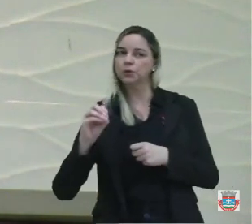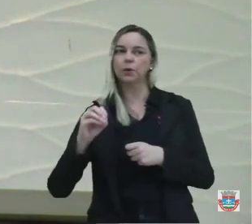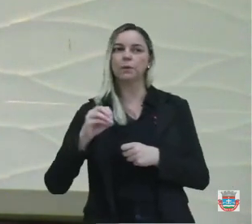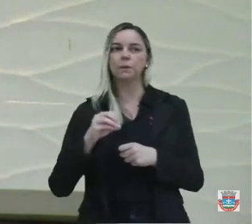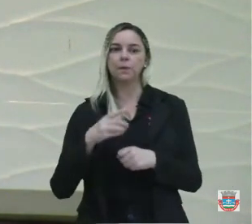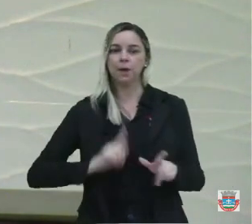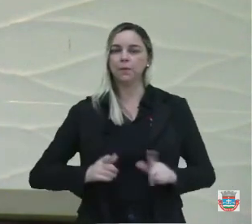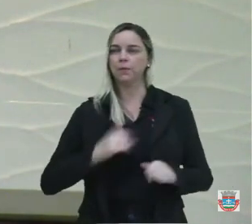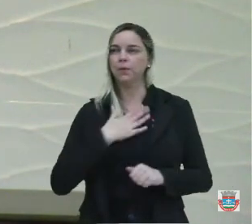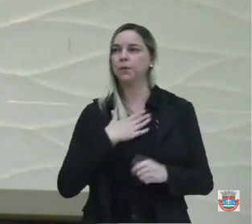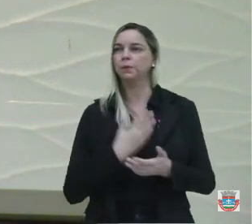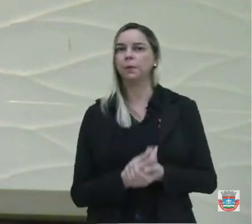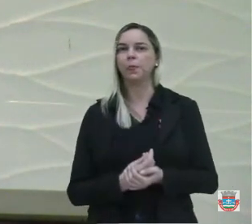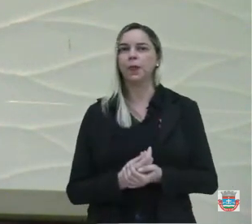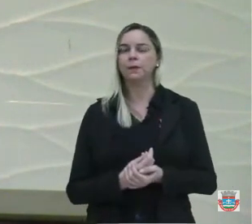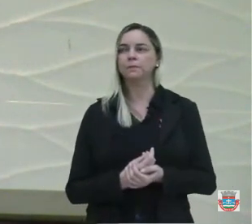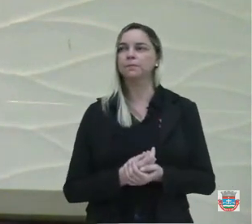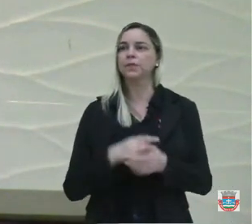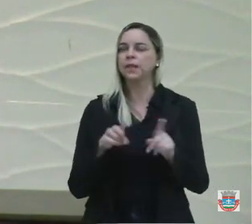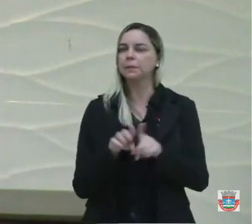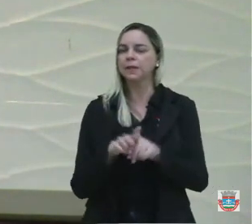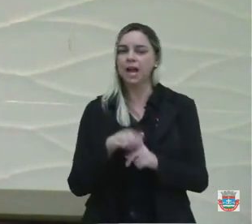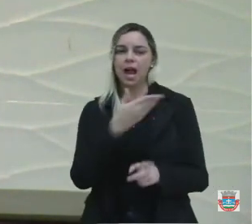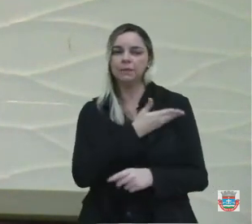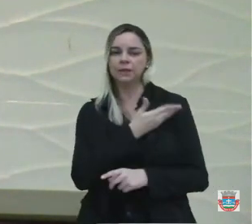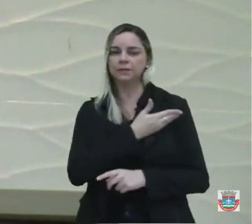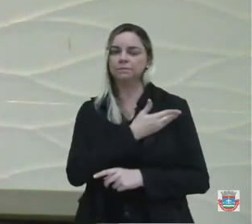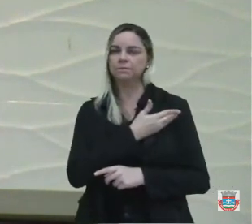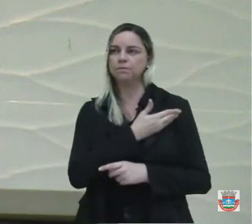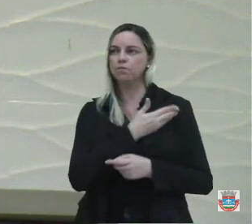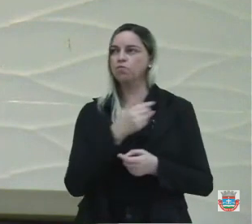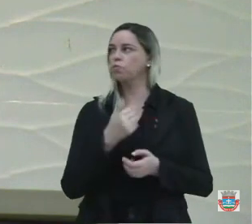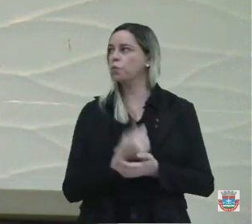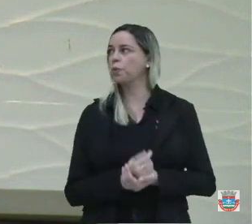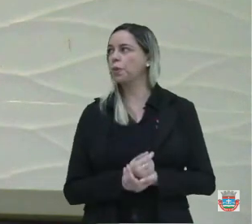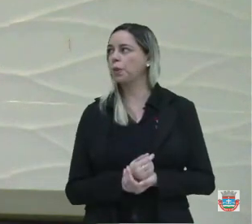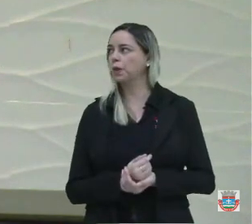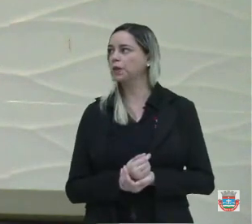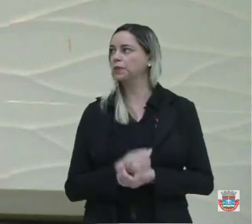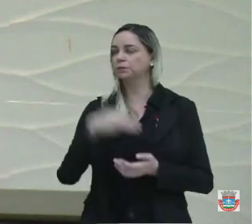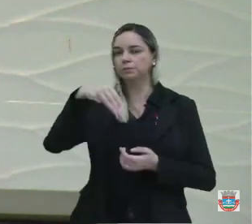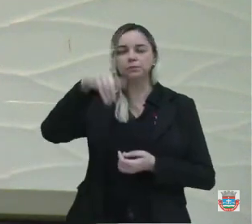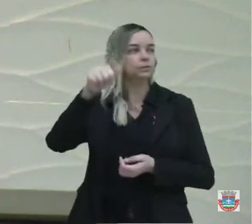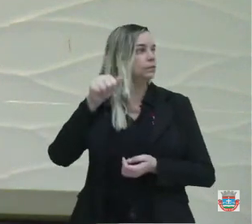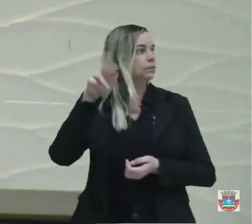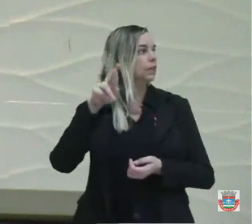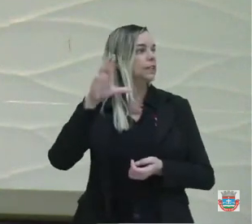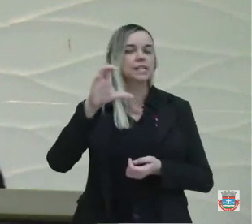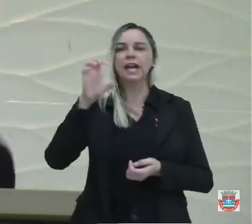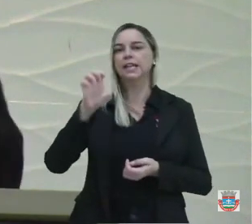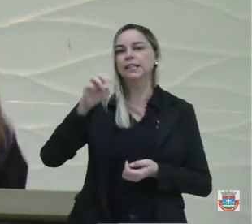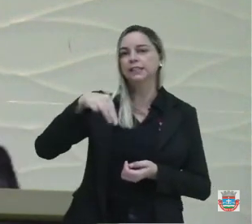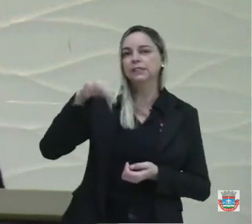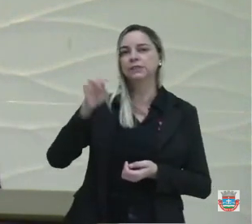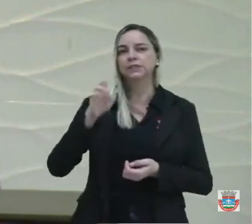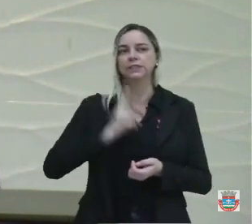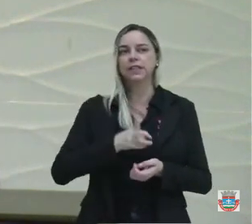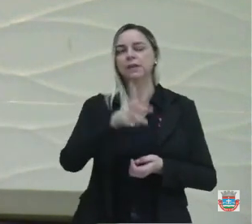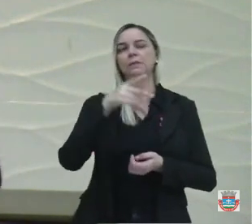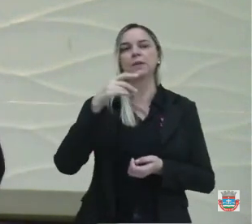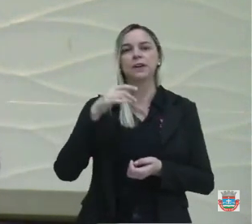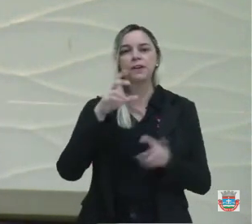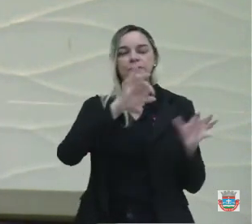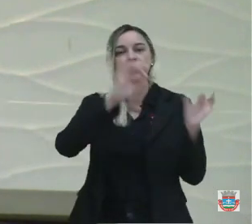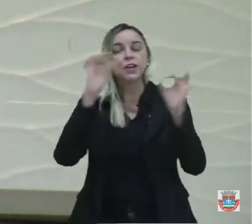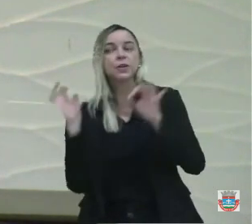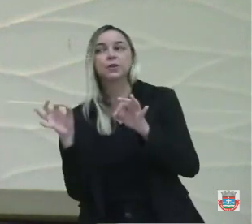na Granja Cajueiro. A minha amiga Macedo, né? Amiga Macedo, tá sempre assistindo. Hoje, se Deus quiser, vou estar com